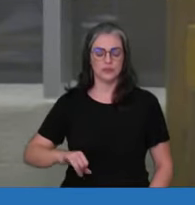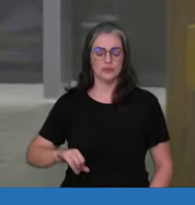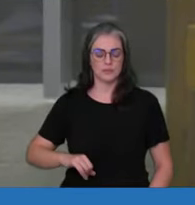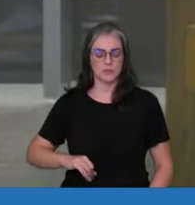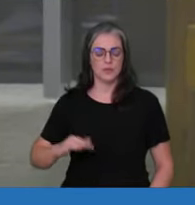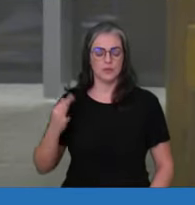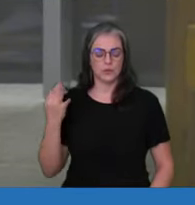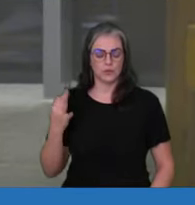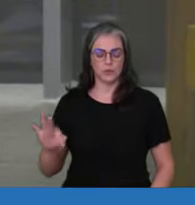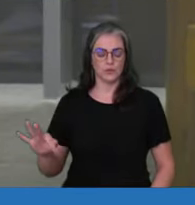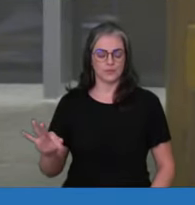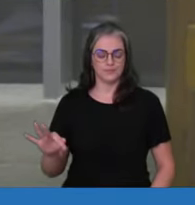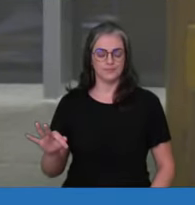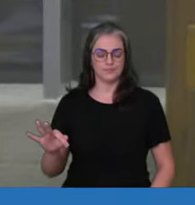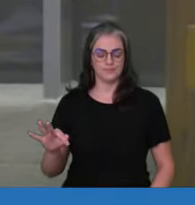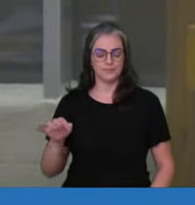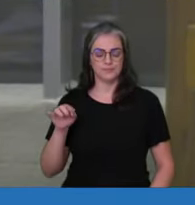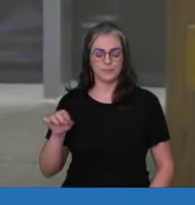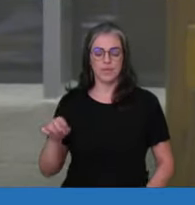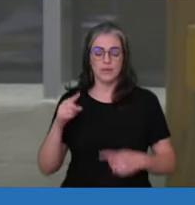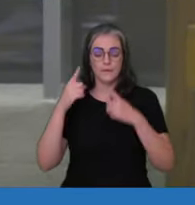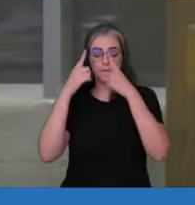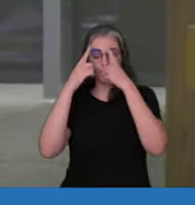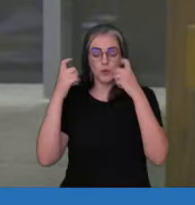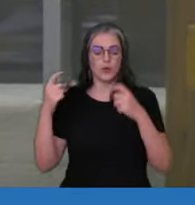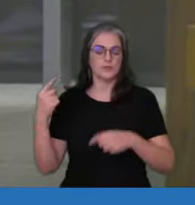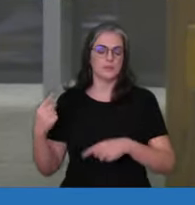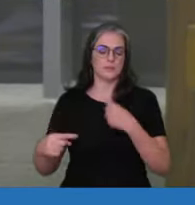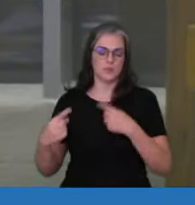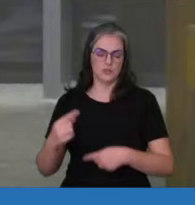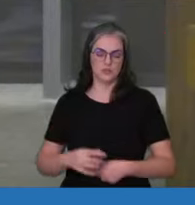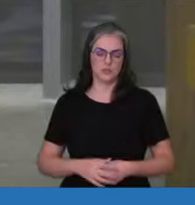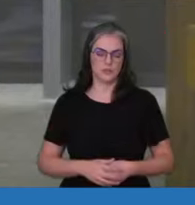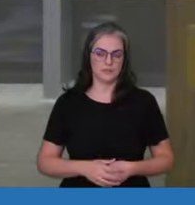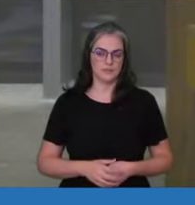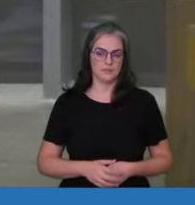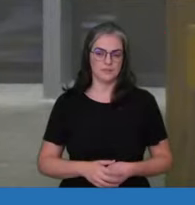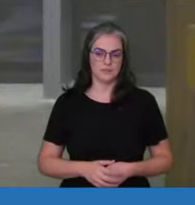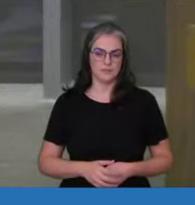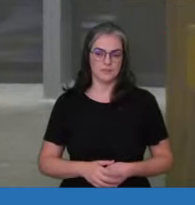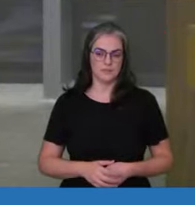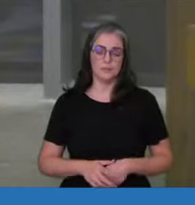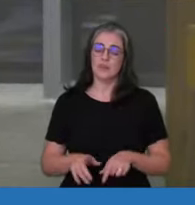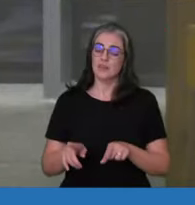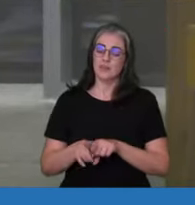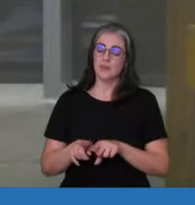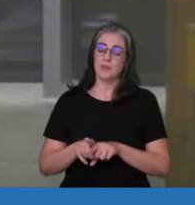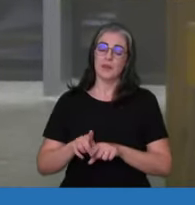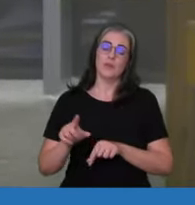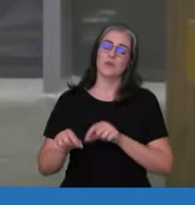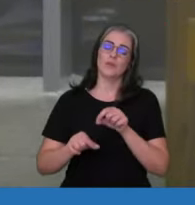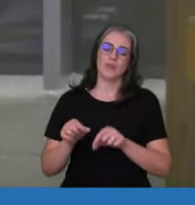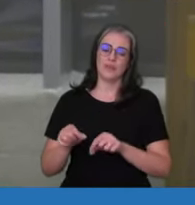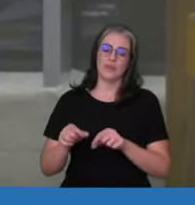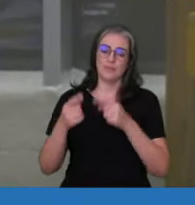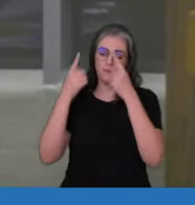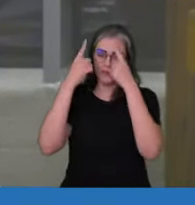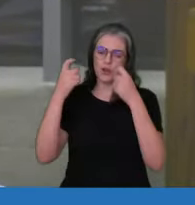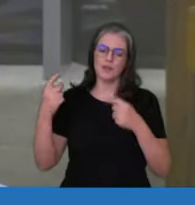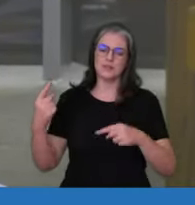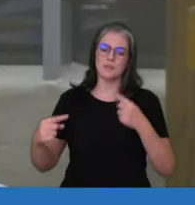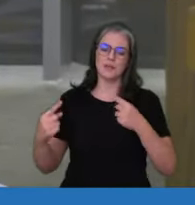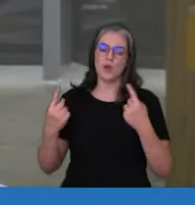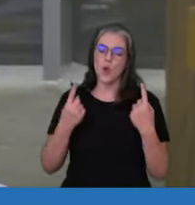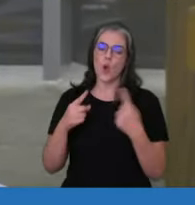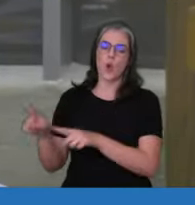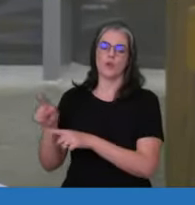violência política e de violência política de gênero que caracteriza a